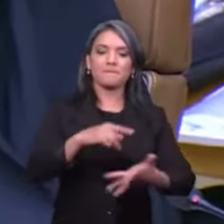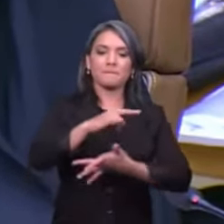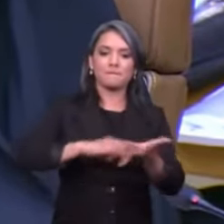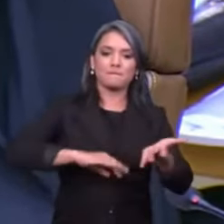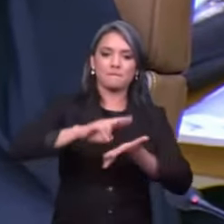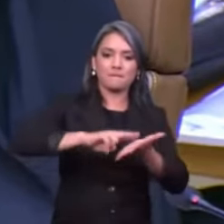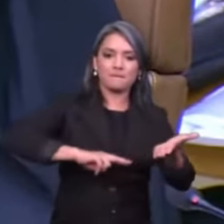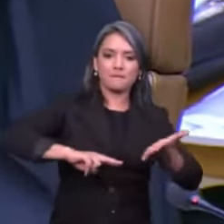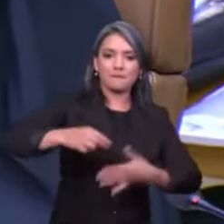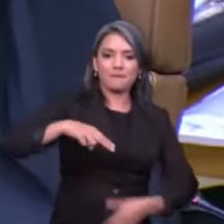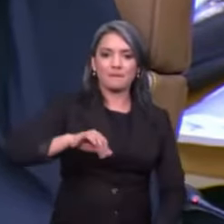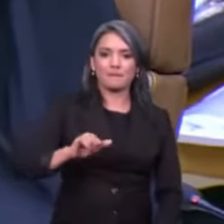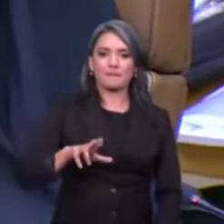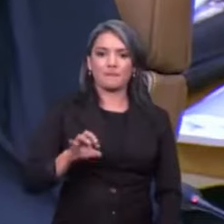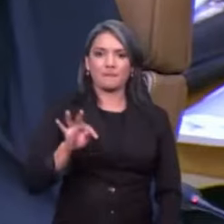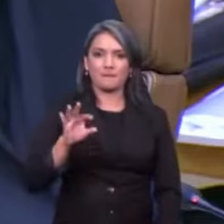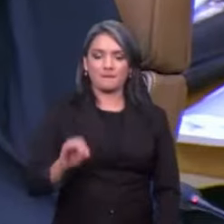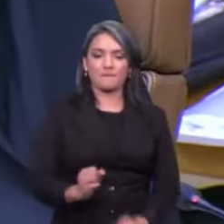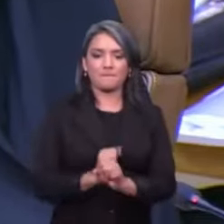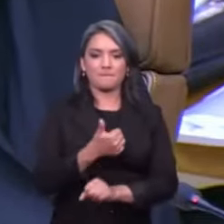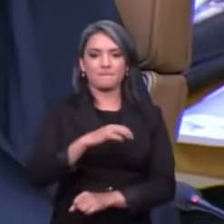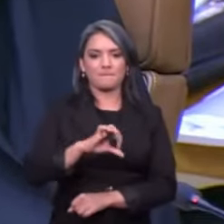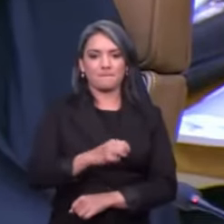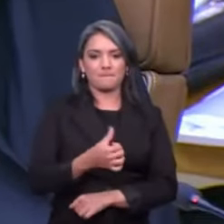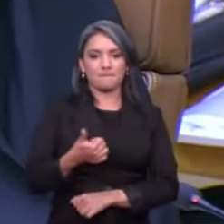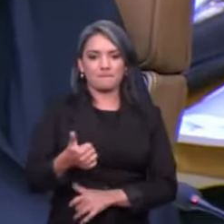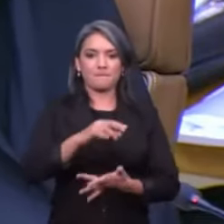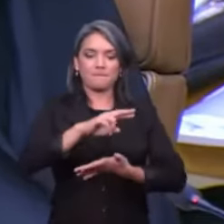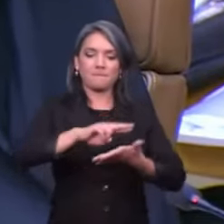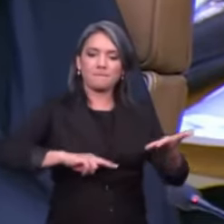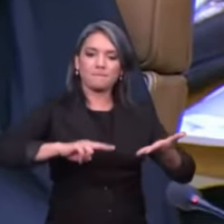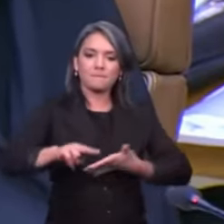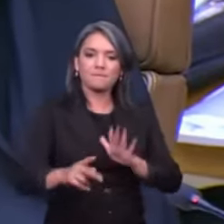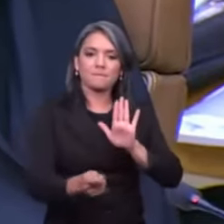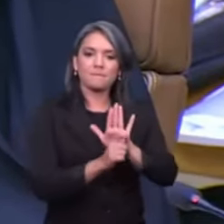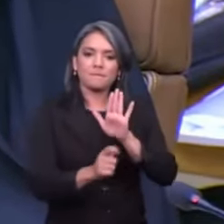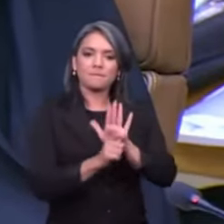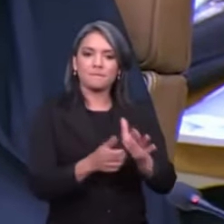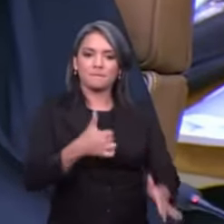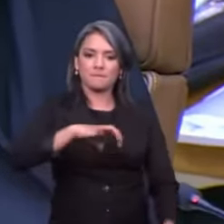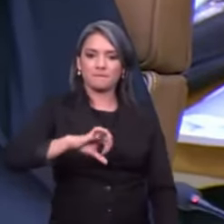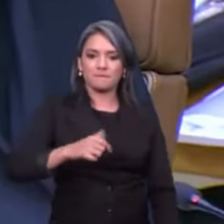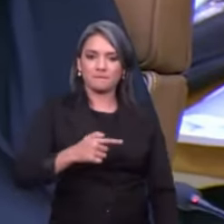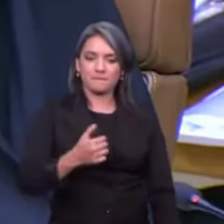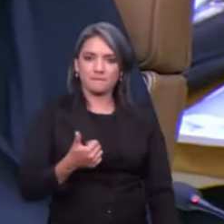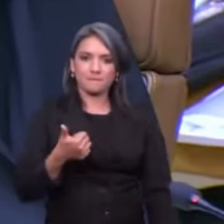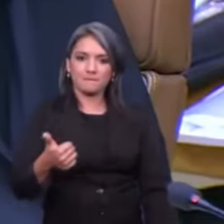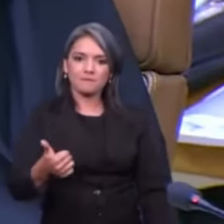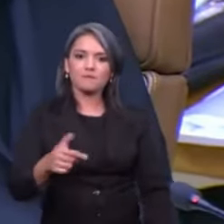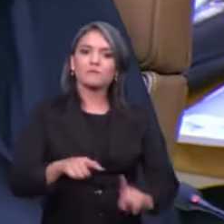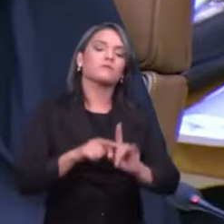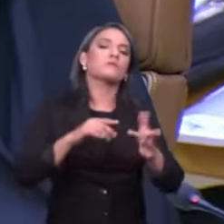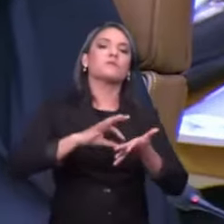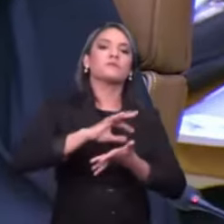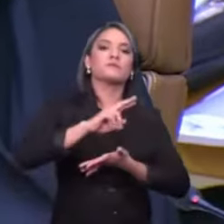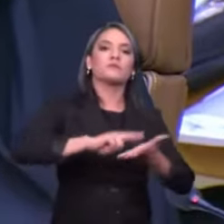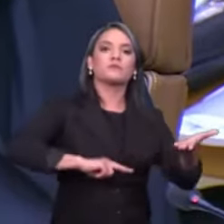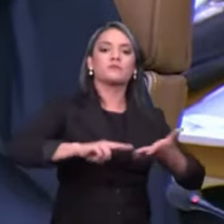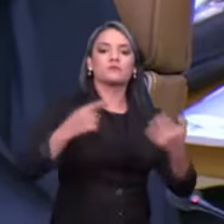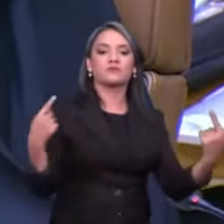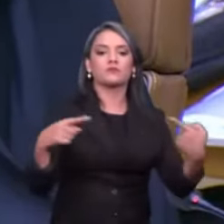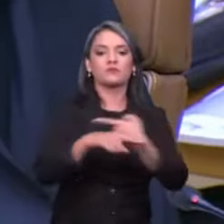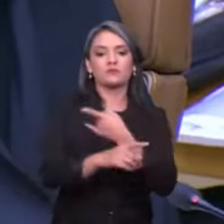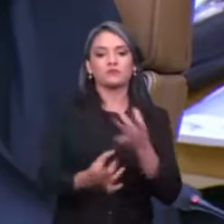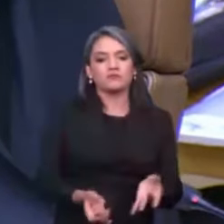de Narcóticos, de 1961, a Convenção de Drogas Psicotrópicas, de 1971, e a Convenção contra o Tráfico Ilegal de Narcóticos